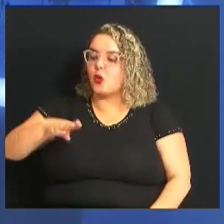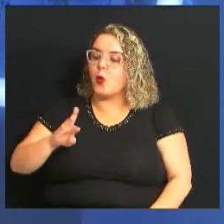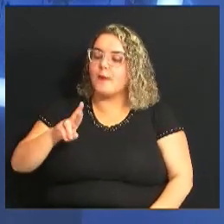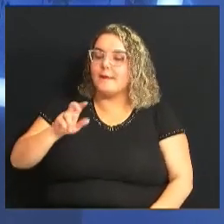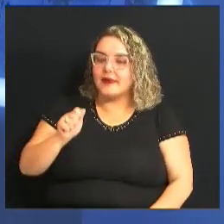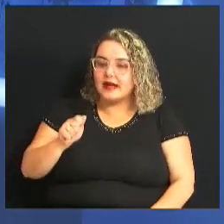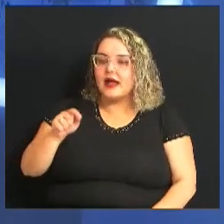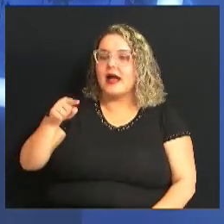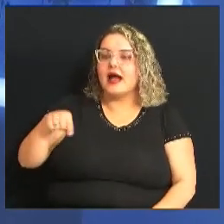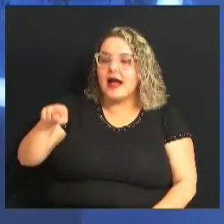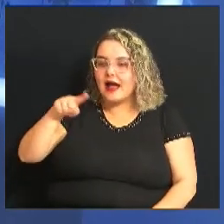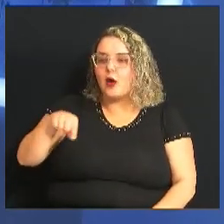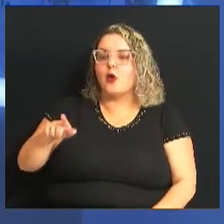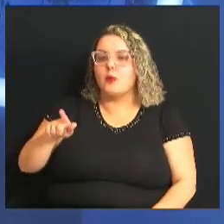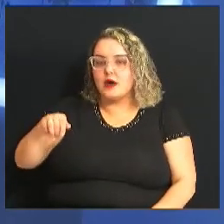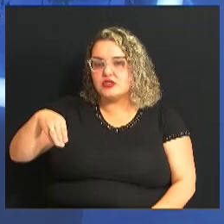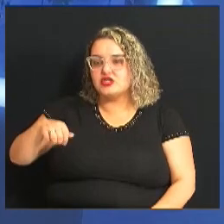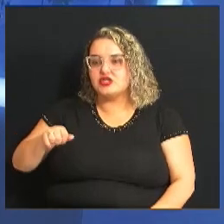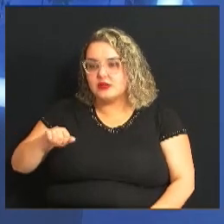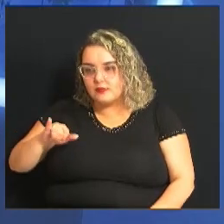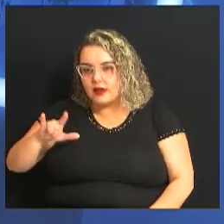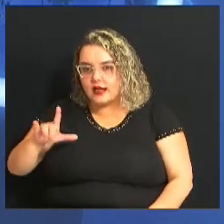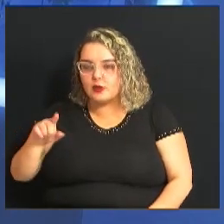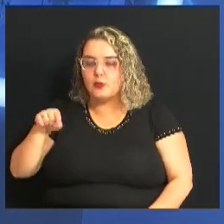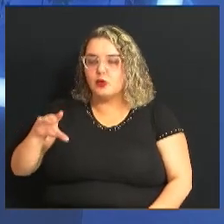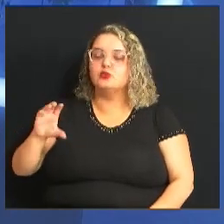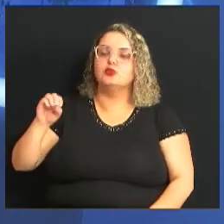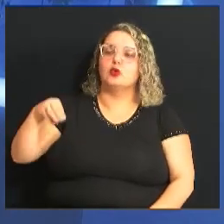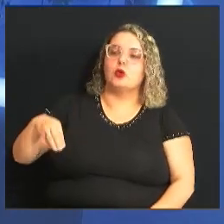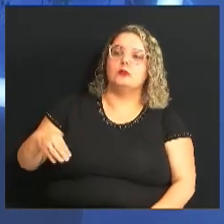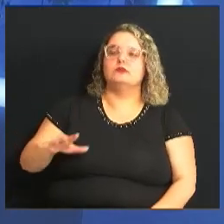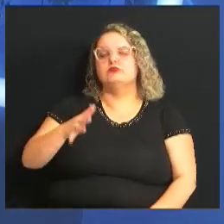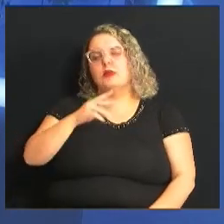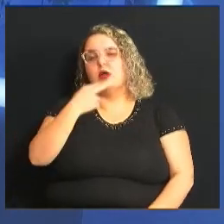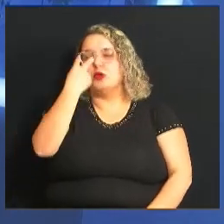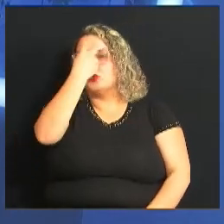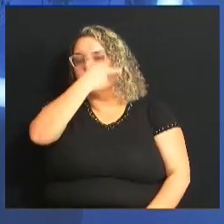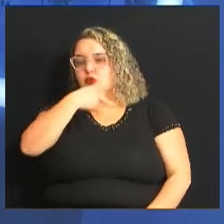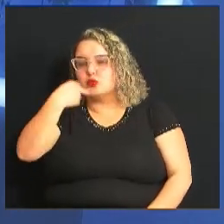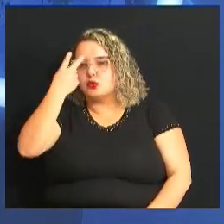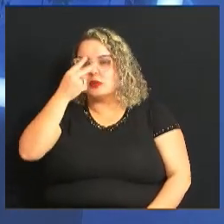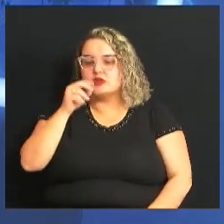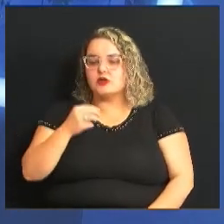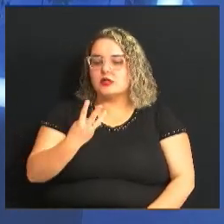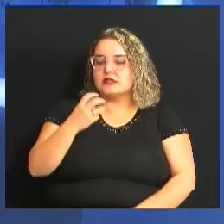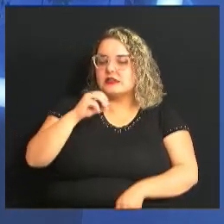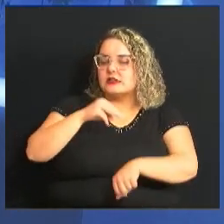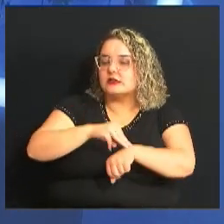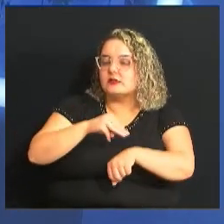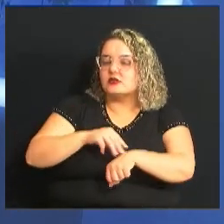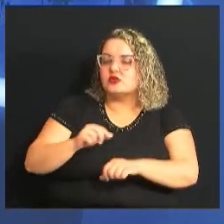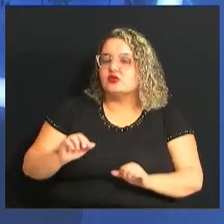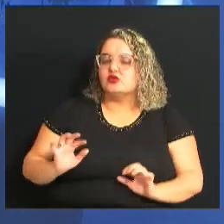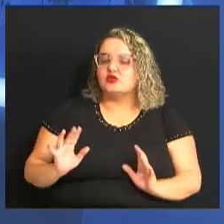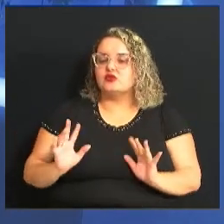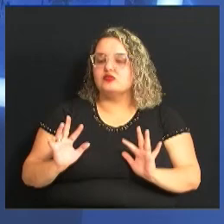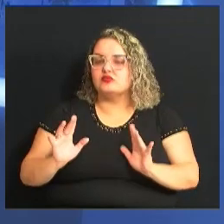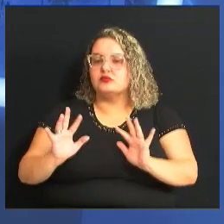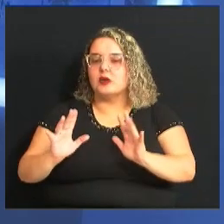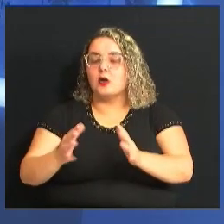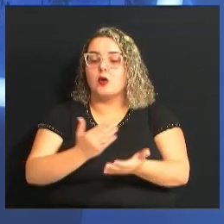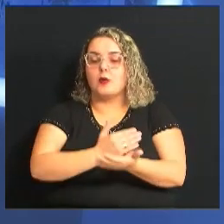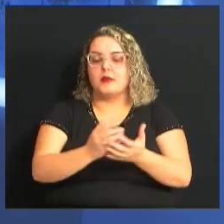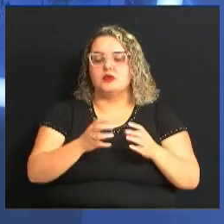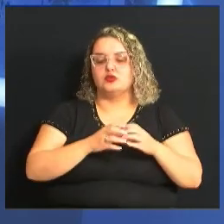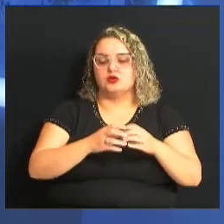5,5 km. Olha, dá mais ou menos 2 horas e 30 minutos de caminhada, que começa lá no Centro de Convivência,